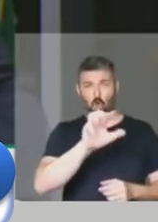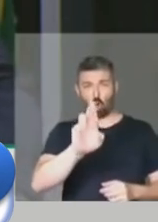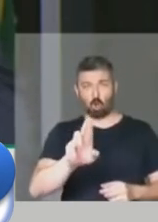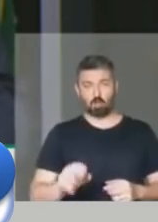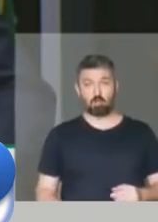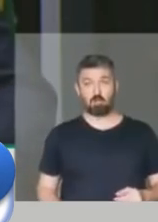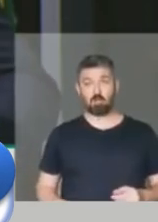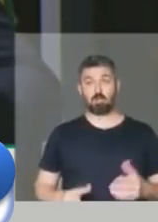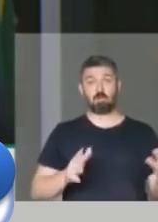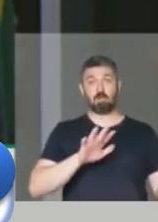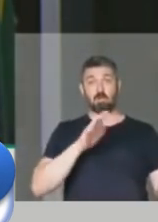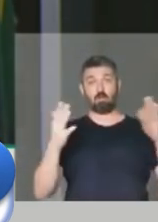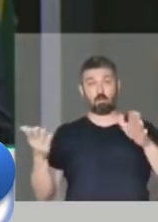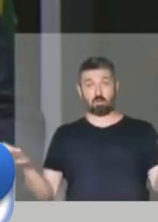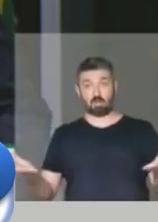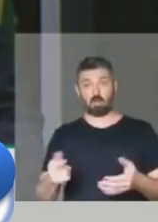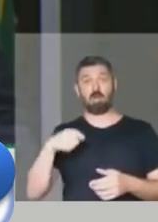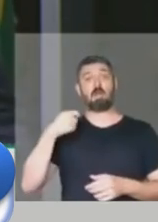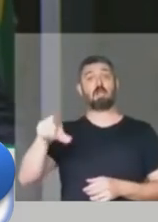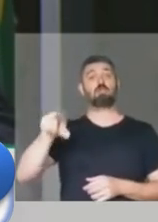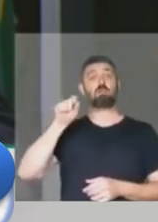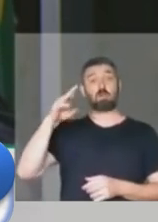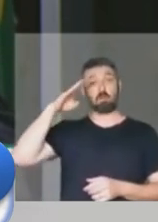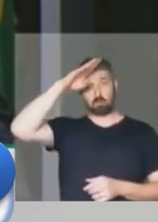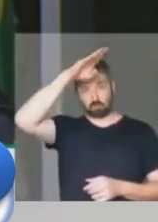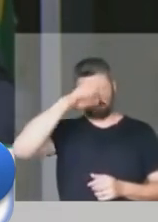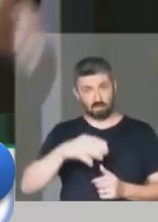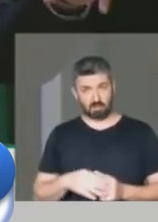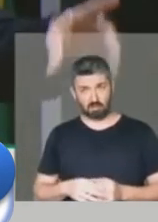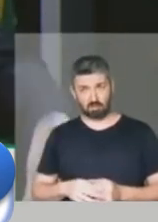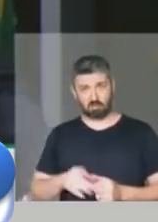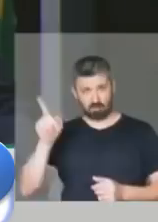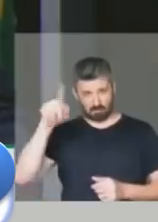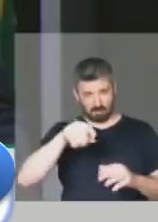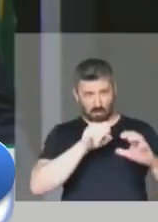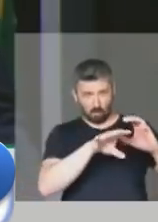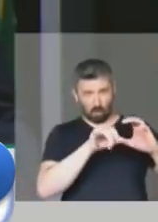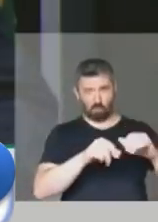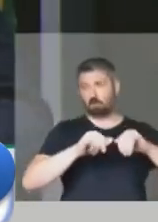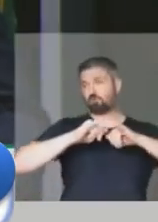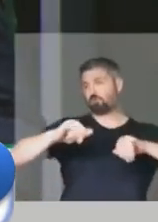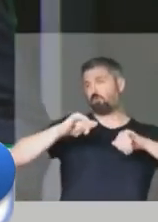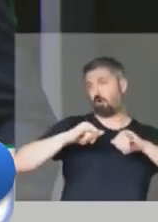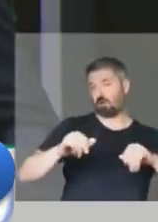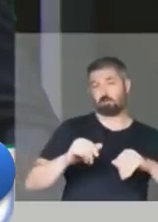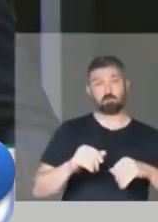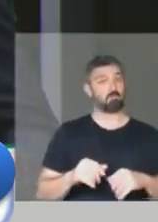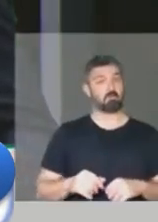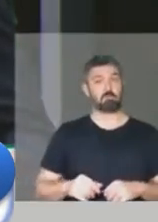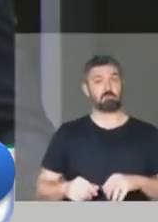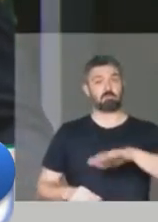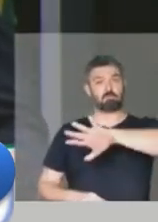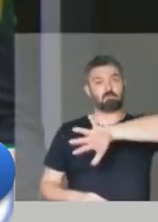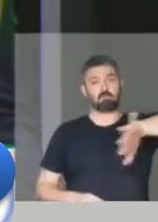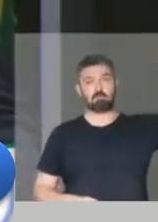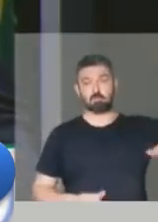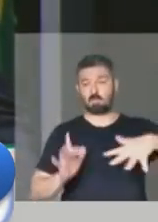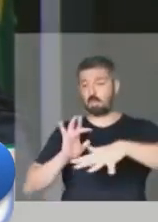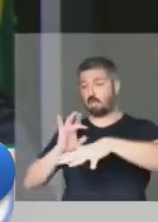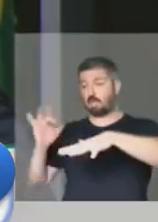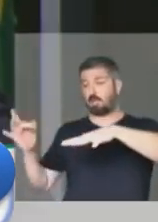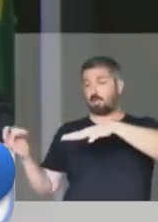momento mudou, porque quem elegeu Jair Bolsonaro não foi a Rede Globo. As redes sociais democratizaram a